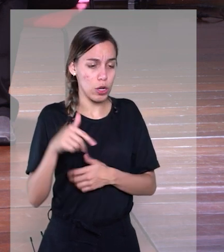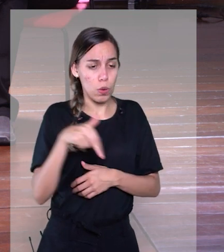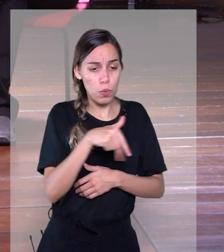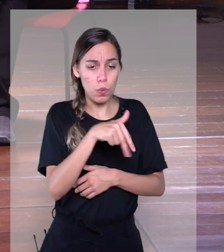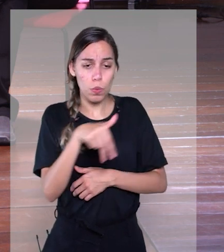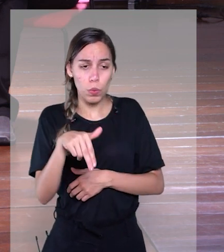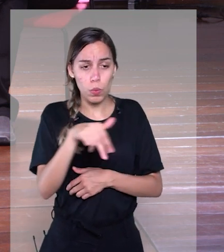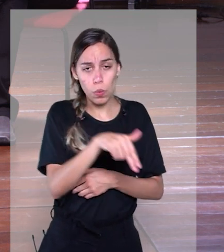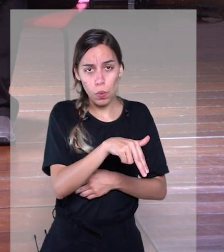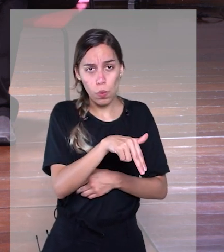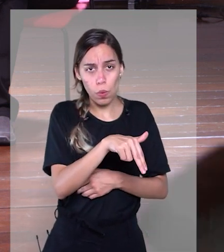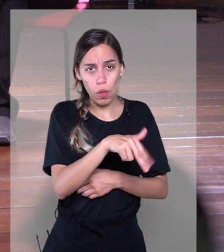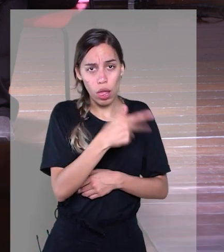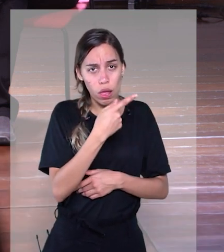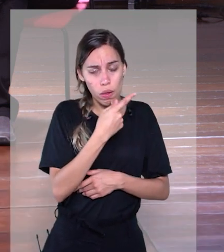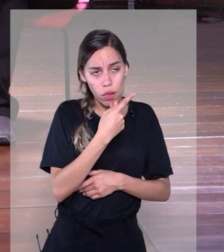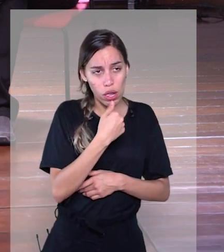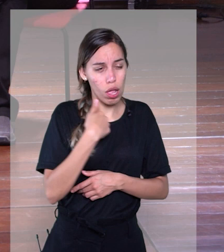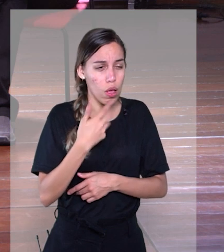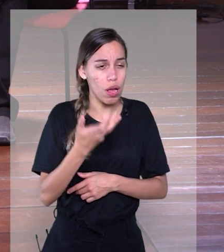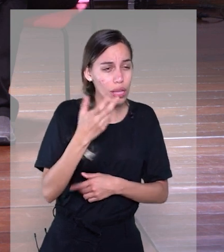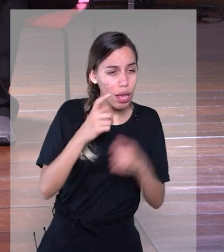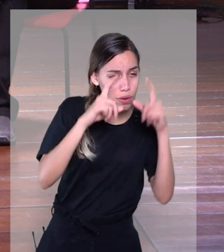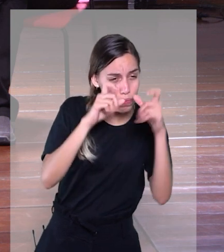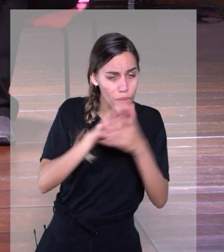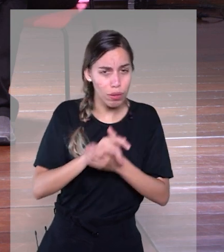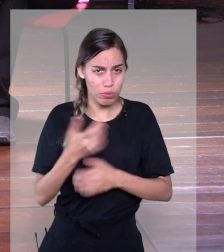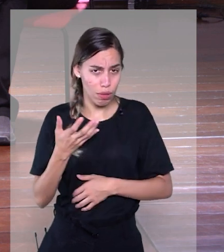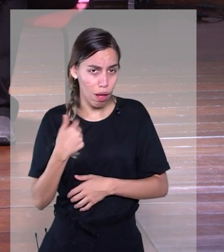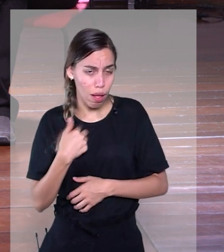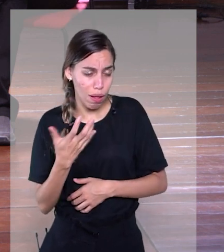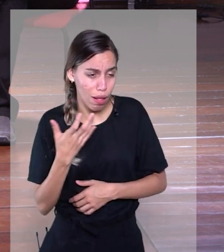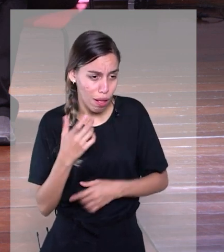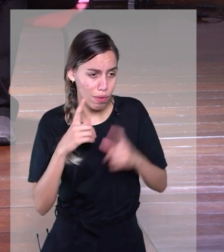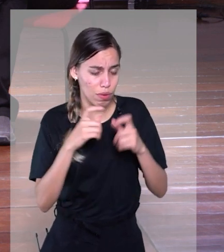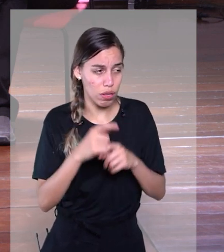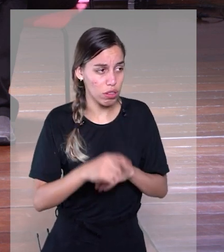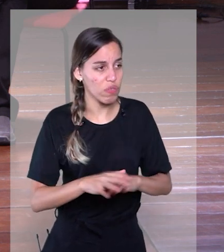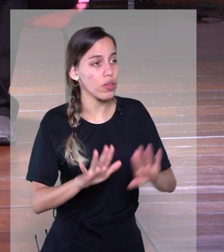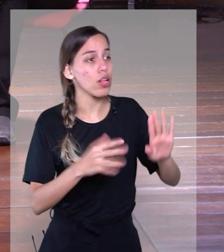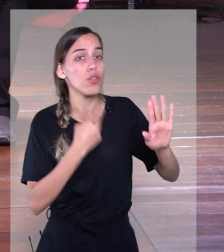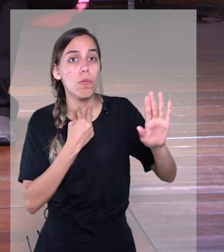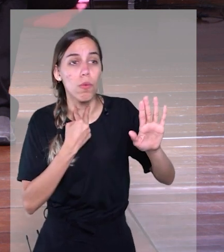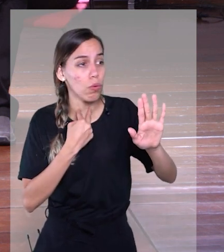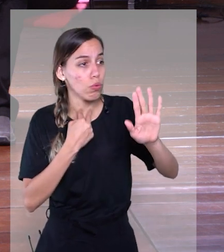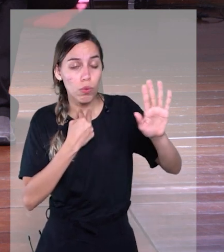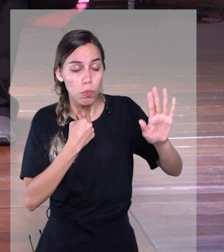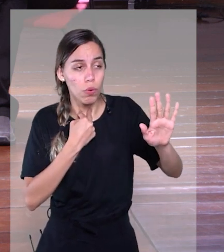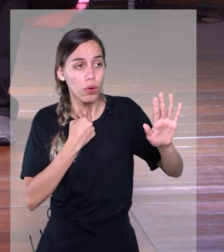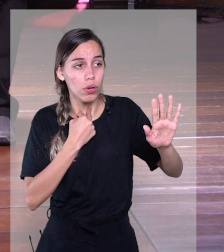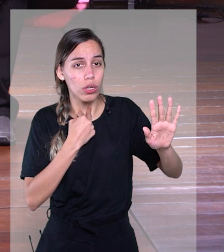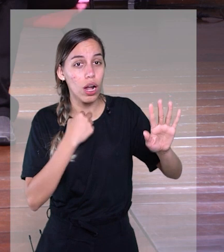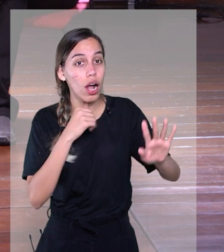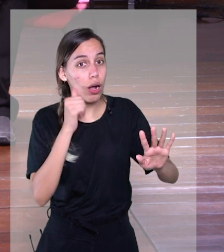ficou gritando com a moça que queria se aproximar para tirar uma foto. Não, aqui não pode. E numa hora que essa mulher